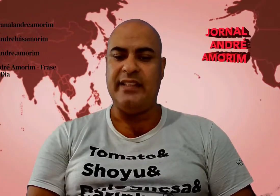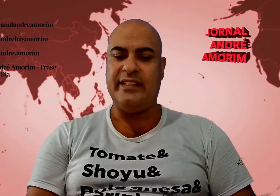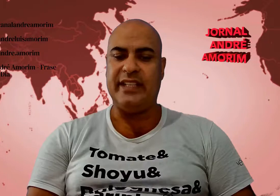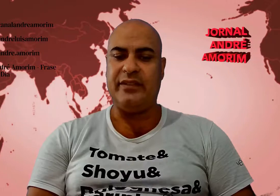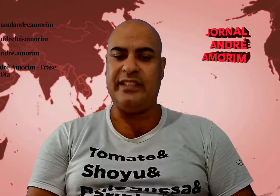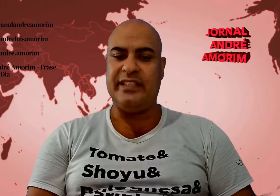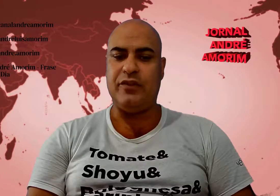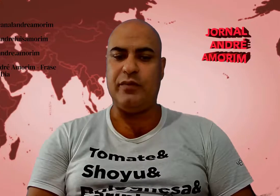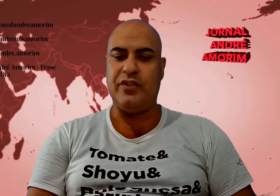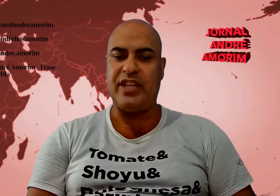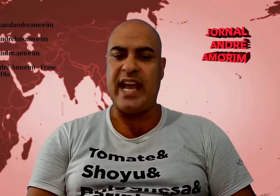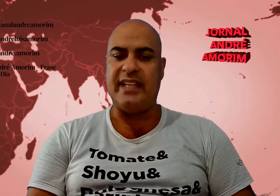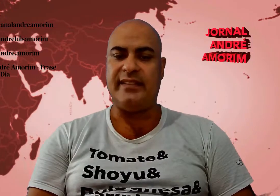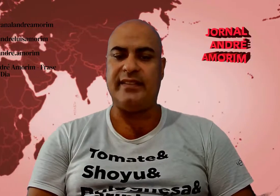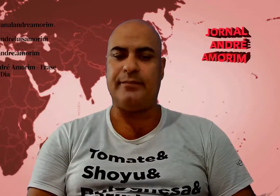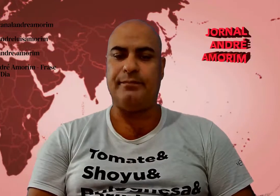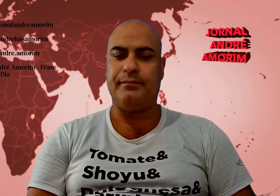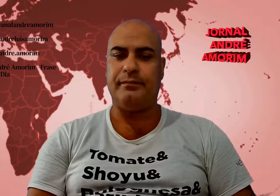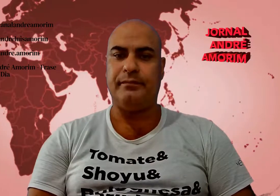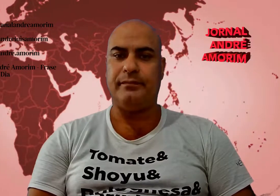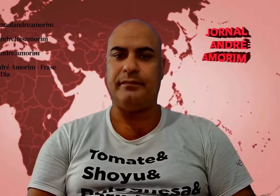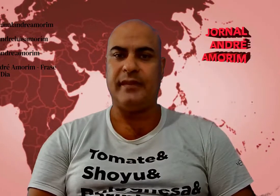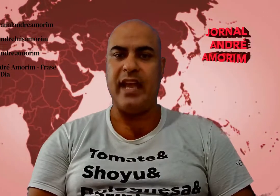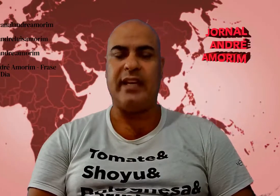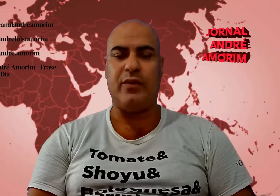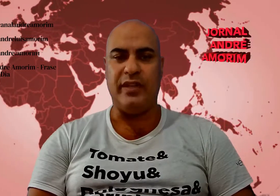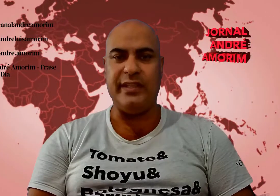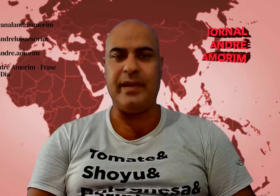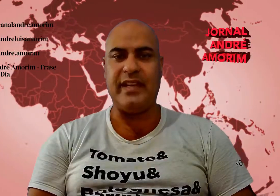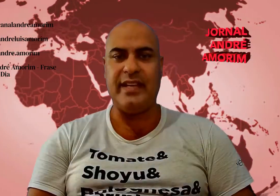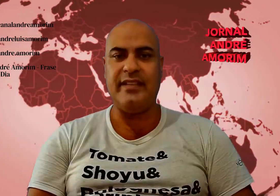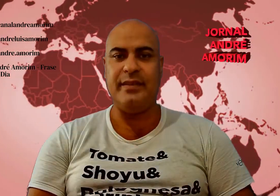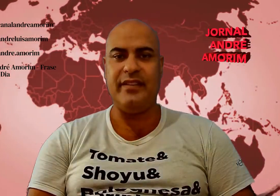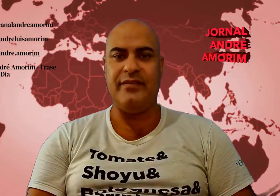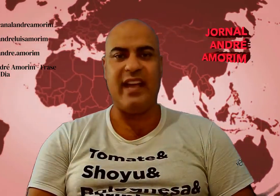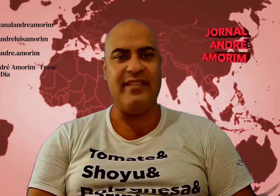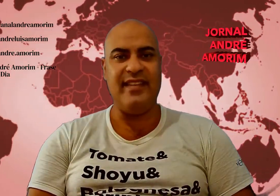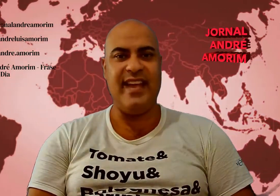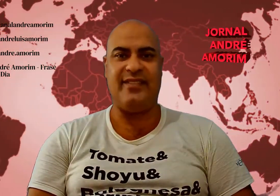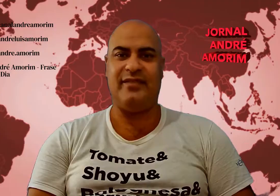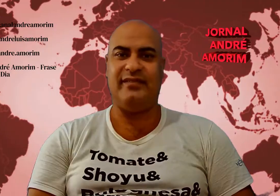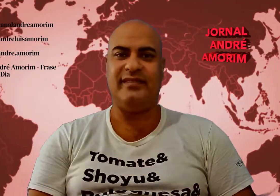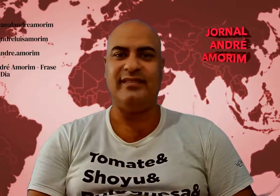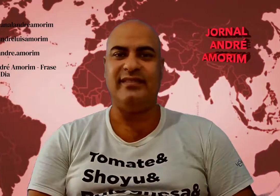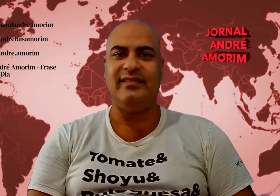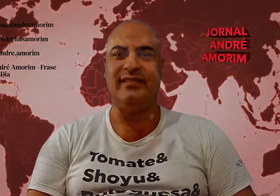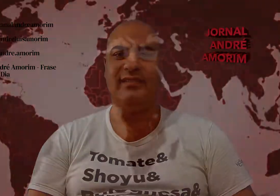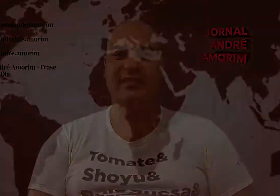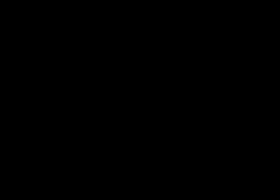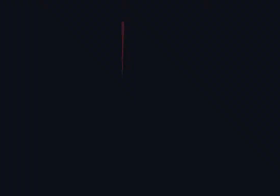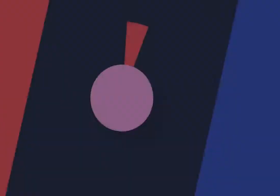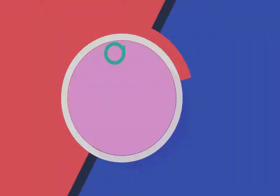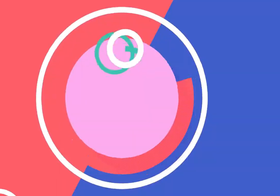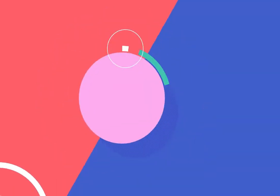em 105 milhões de reais. É coisa pra caramba, hein? Vai vendo!